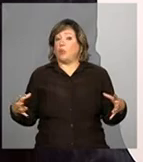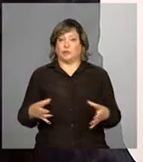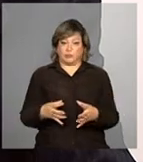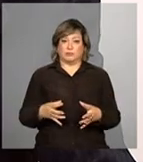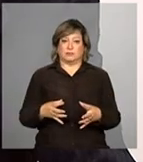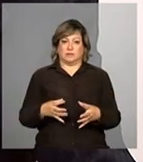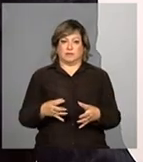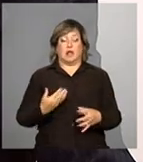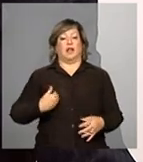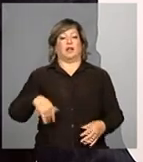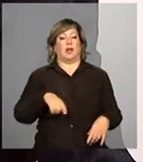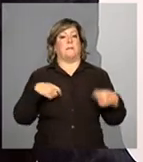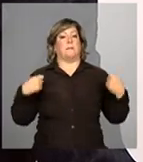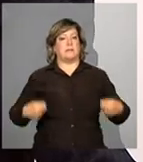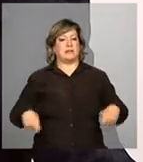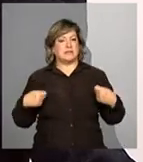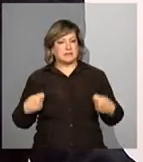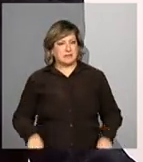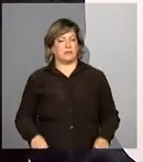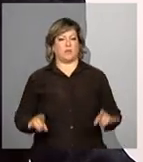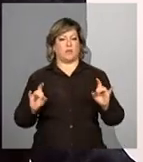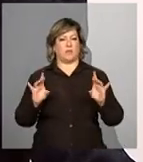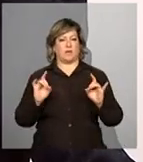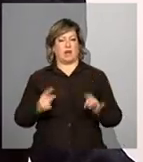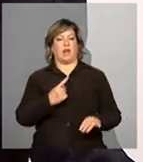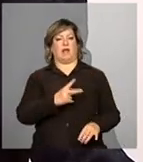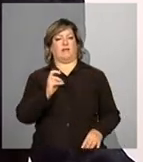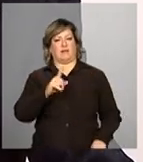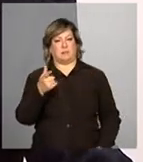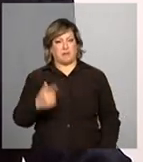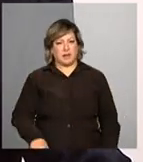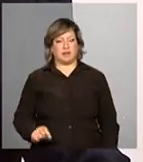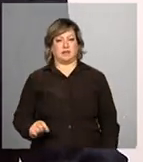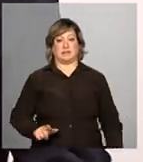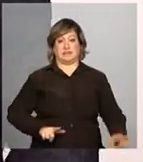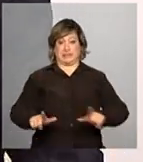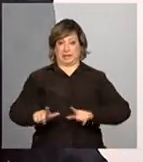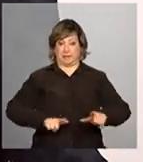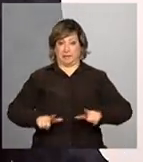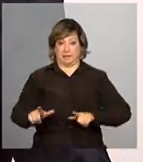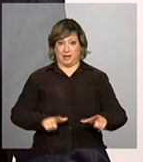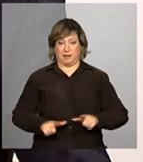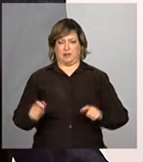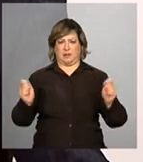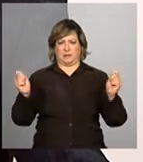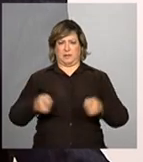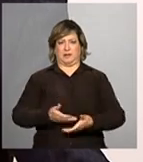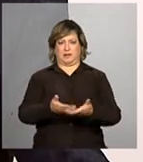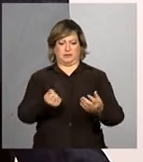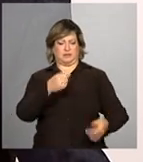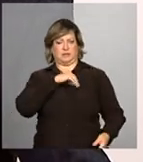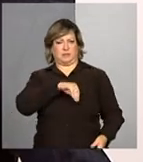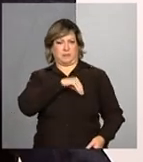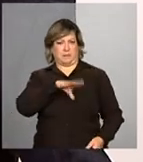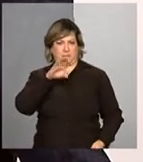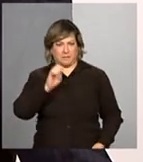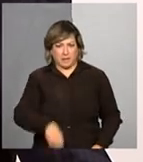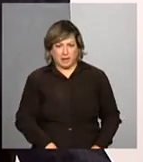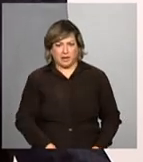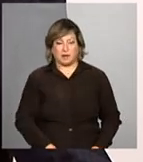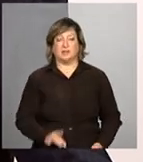então nós temos que ter gestões qualificadas cada vez mais trabalhadores capacitados e bem remunerados